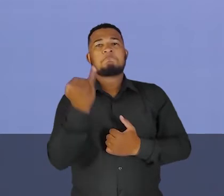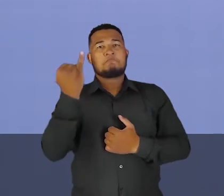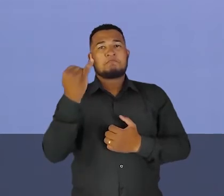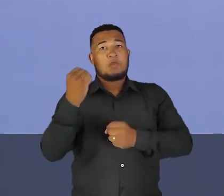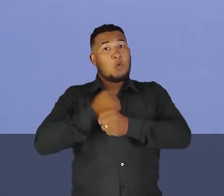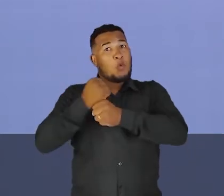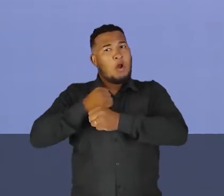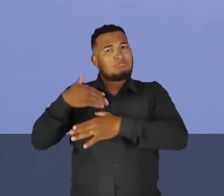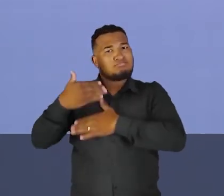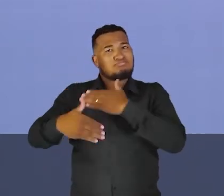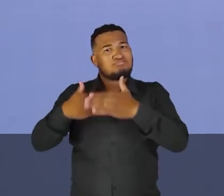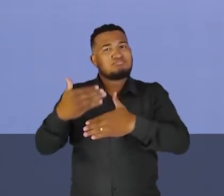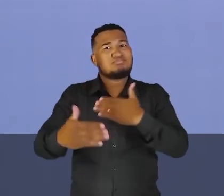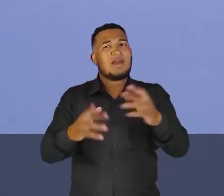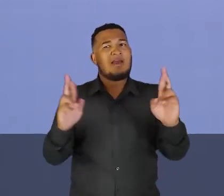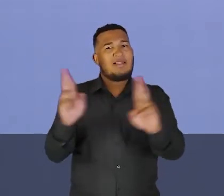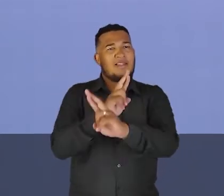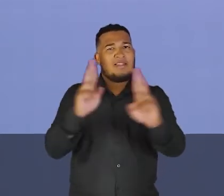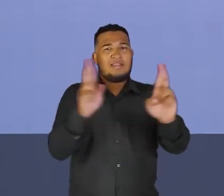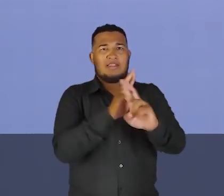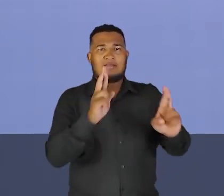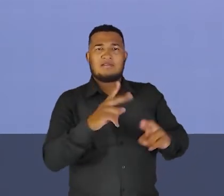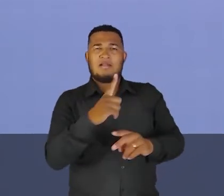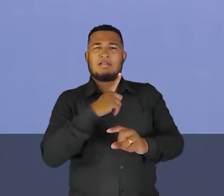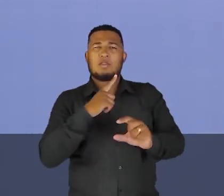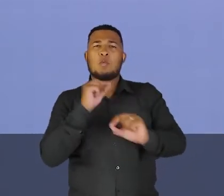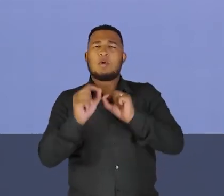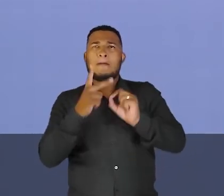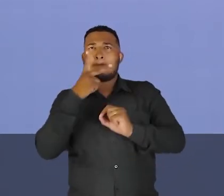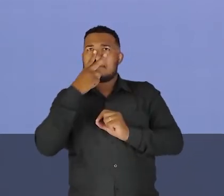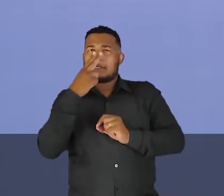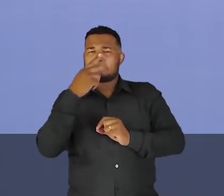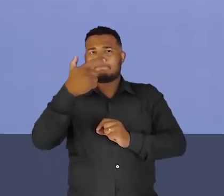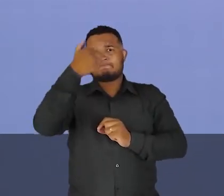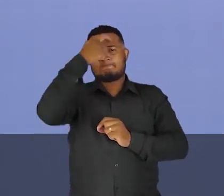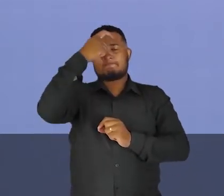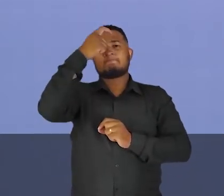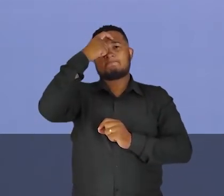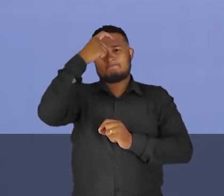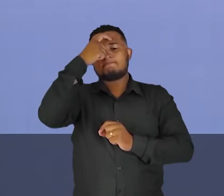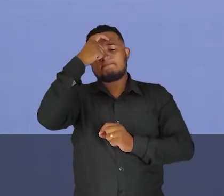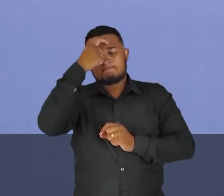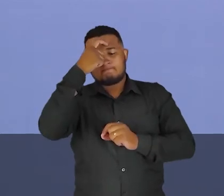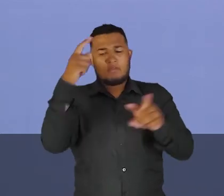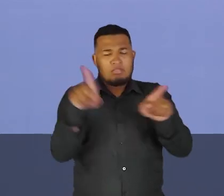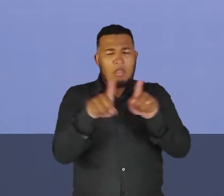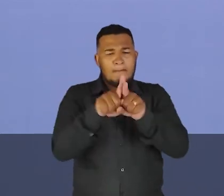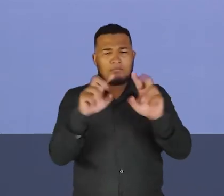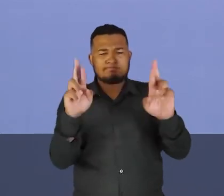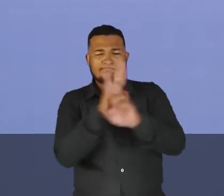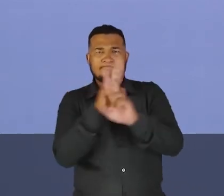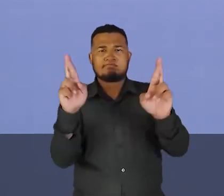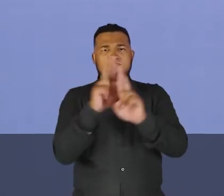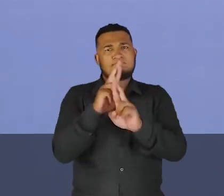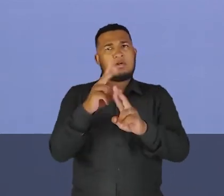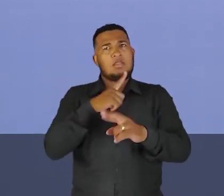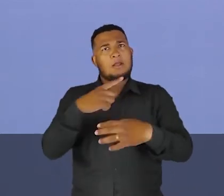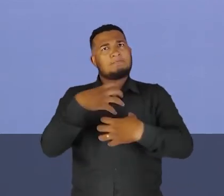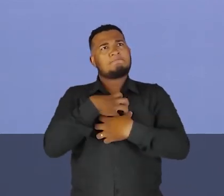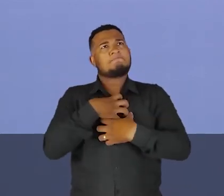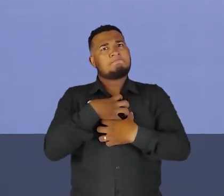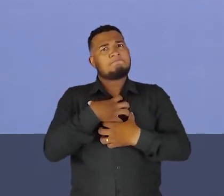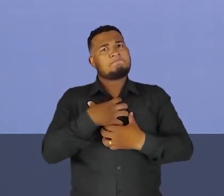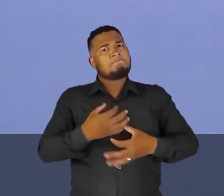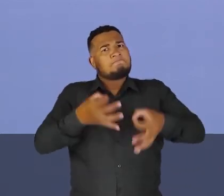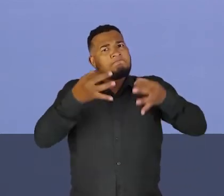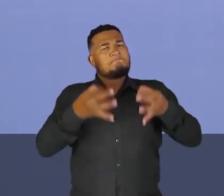anos, essas relações, ela tem se mostrado de uma forma muito consciente, tá? E essas relações elas têm que se dar de uma forma muito saudável